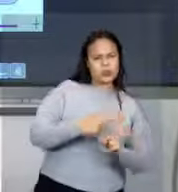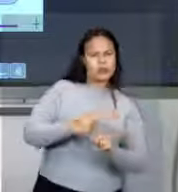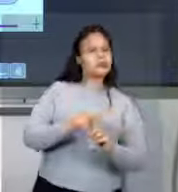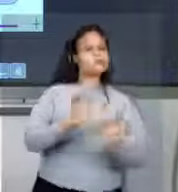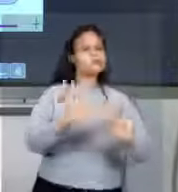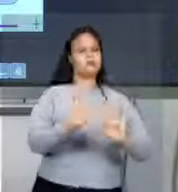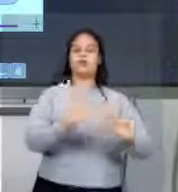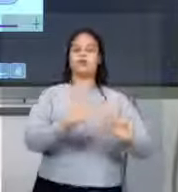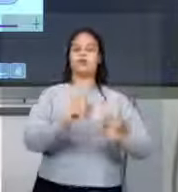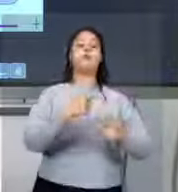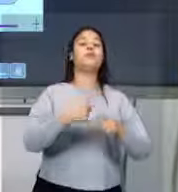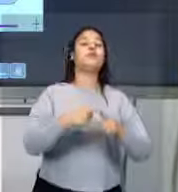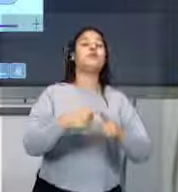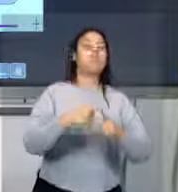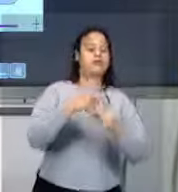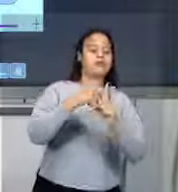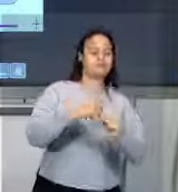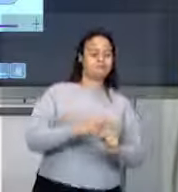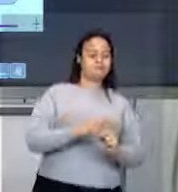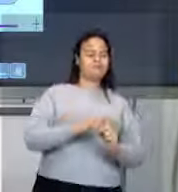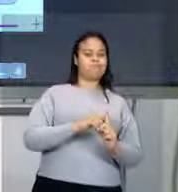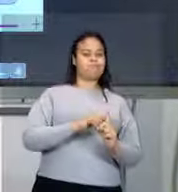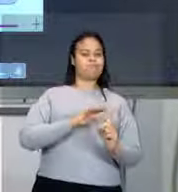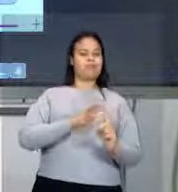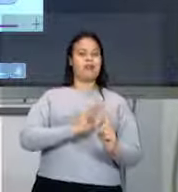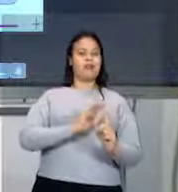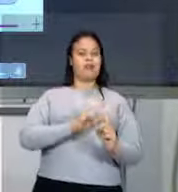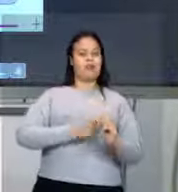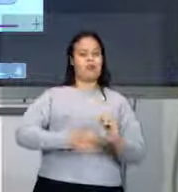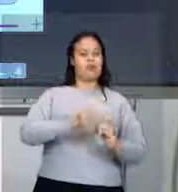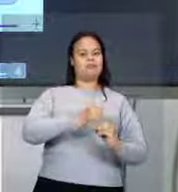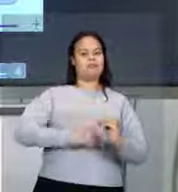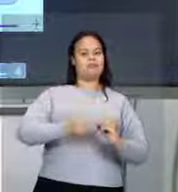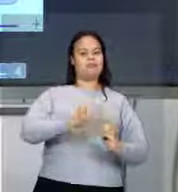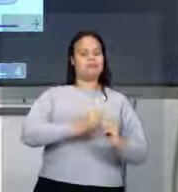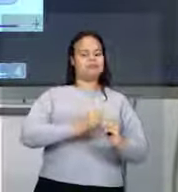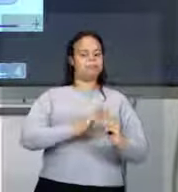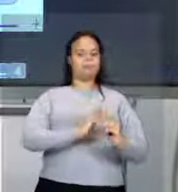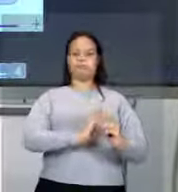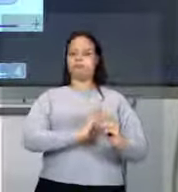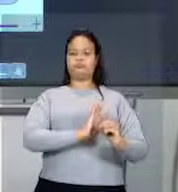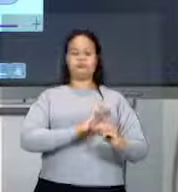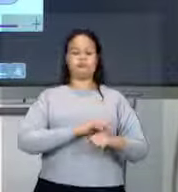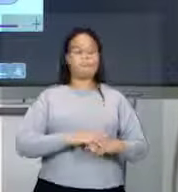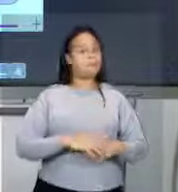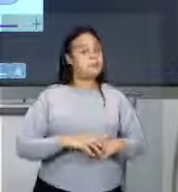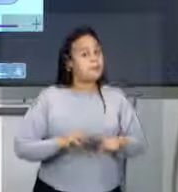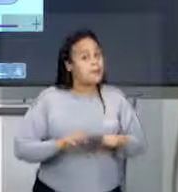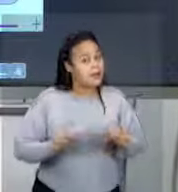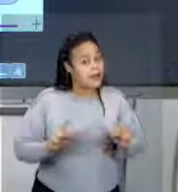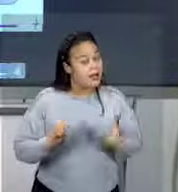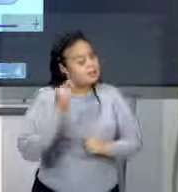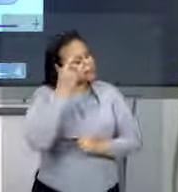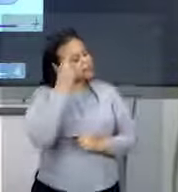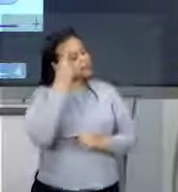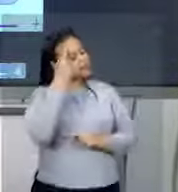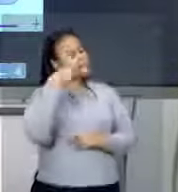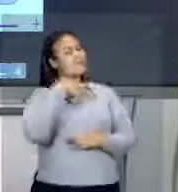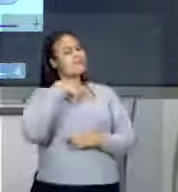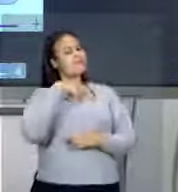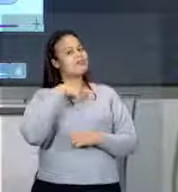porque elas estão fortemente presas ao núcleo do átomo. Porém, surge a ideia de